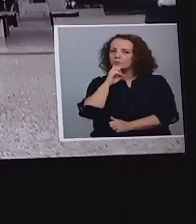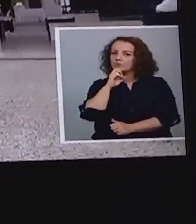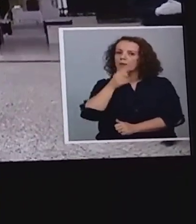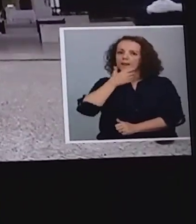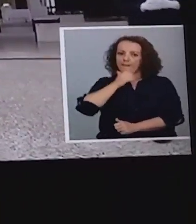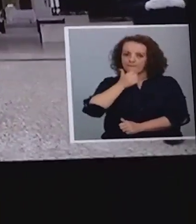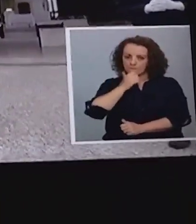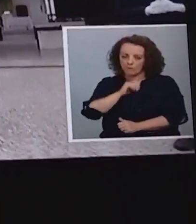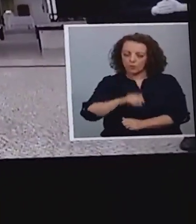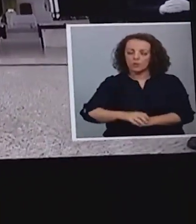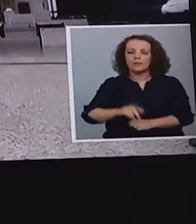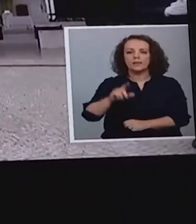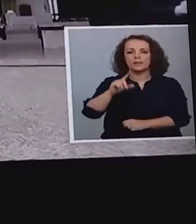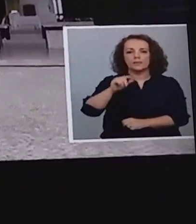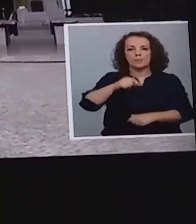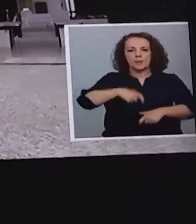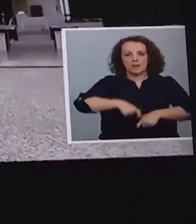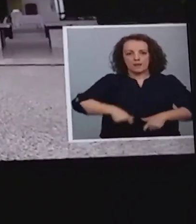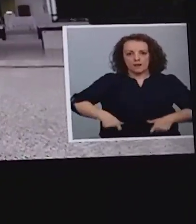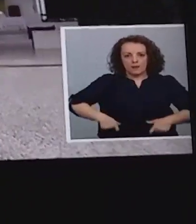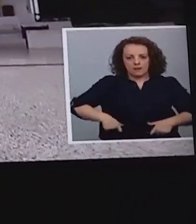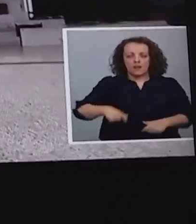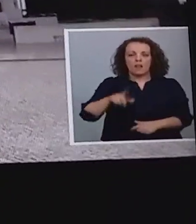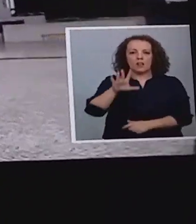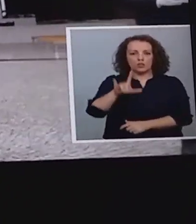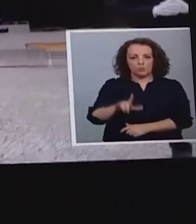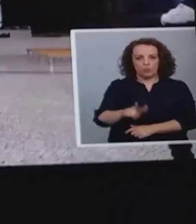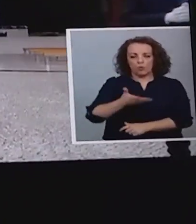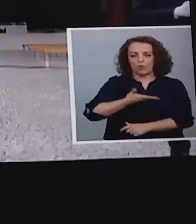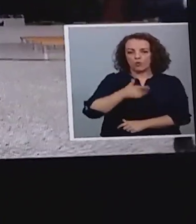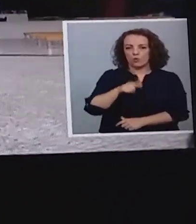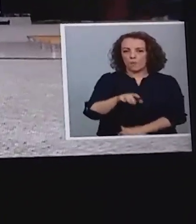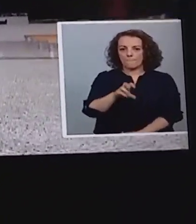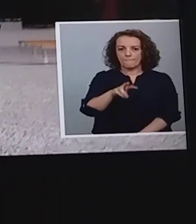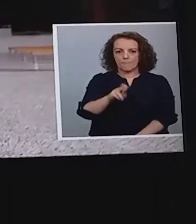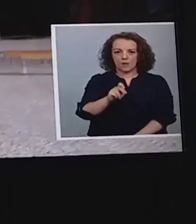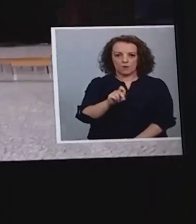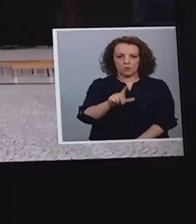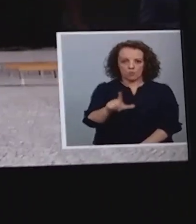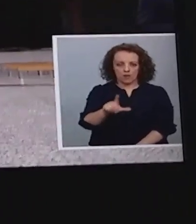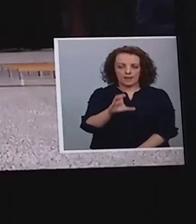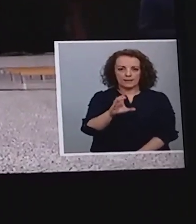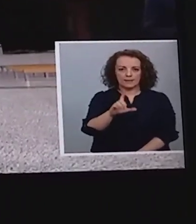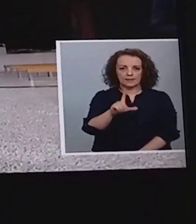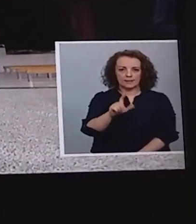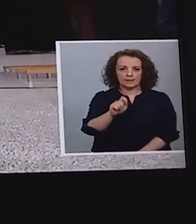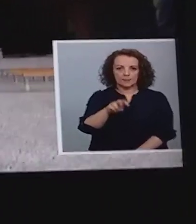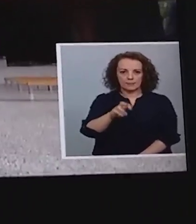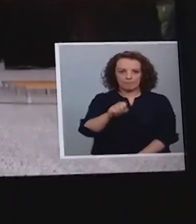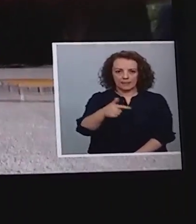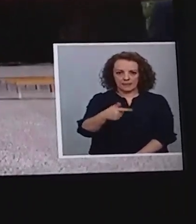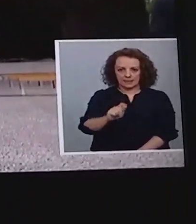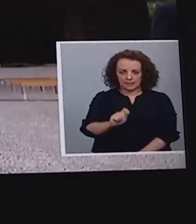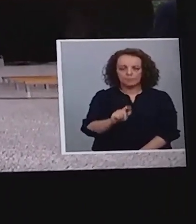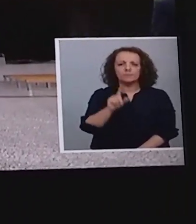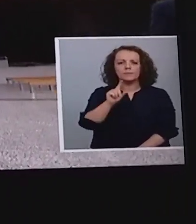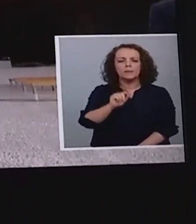e Cardeal Patriarca de Lisboa, Dom Manuel Clemente, assim como um número reduzido de